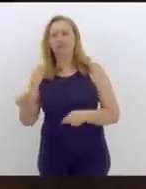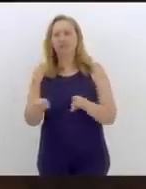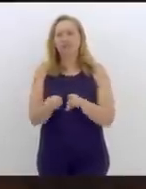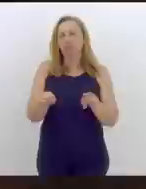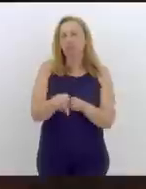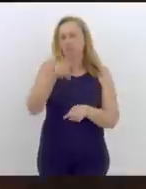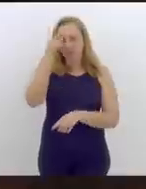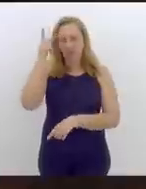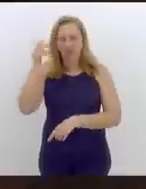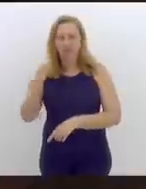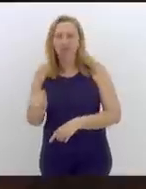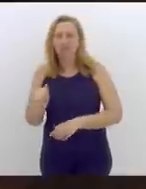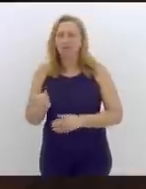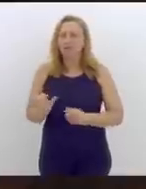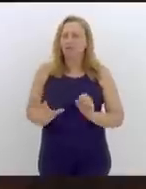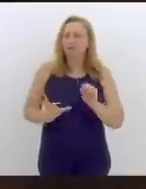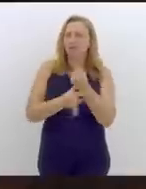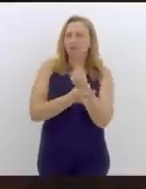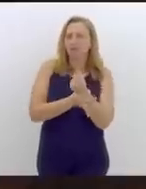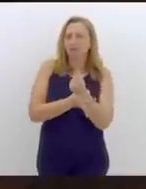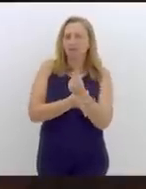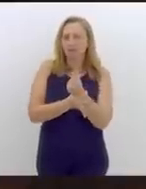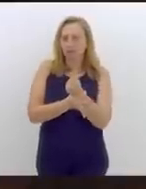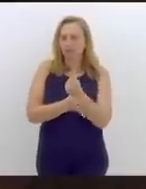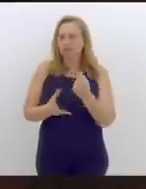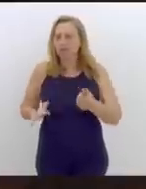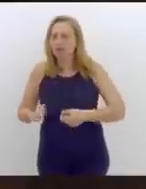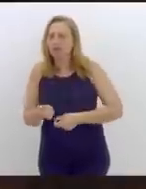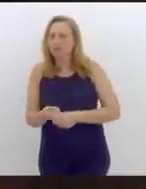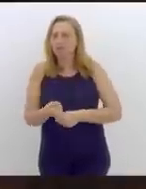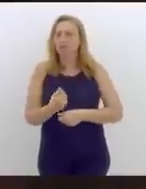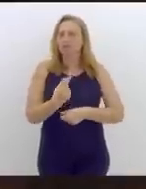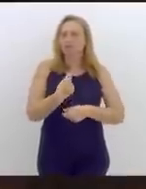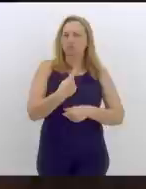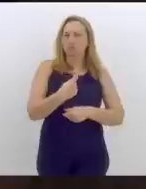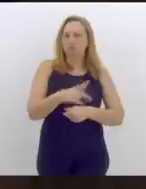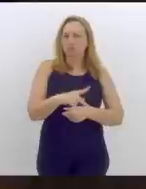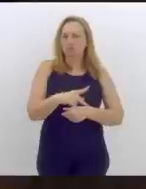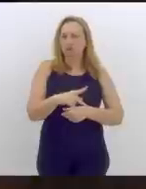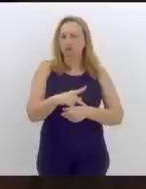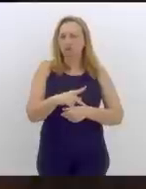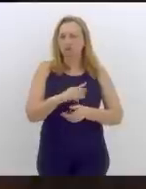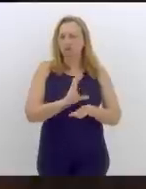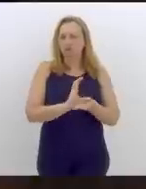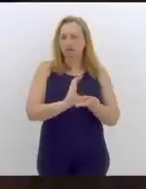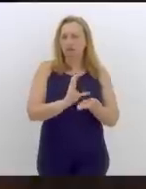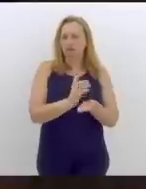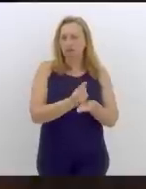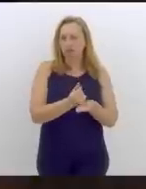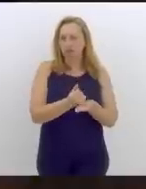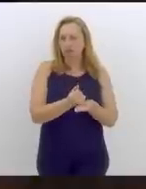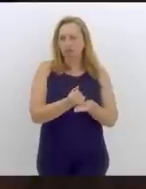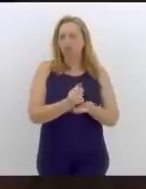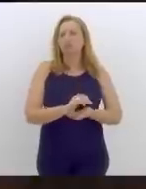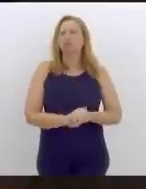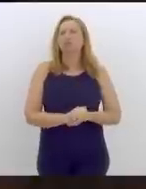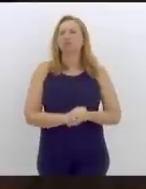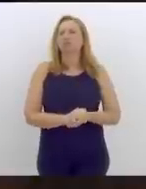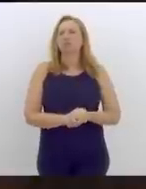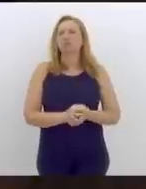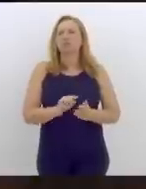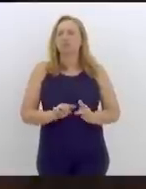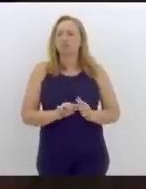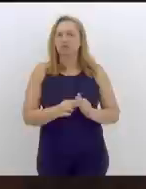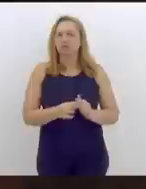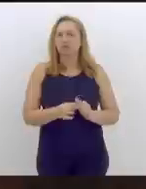assegurado a paridade e a integralidade de seus benefícios em relação a remuneração dos ativos